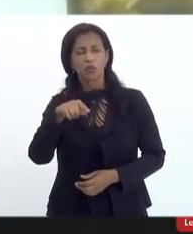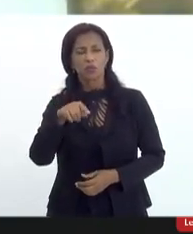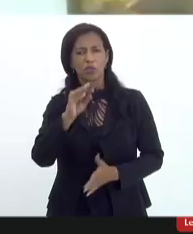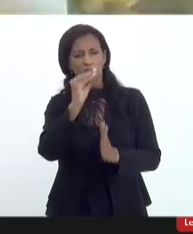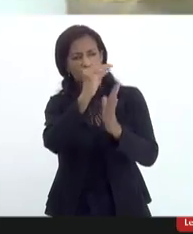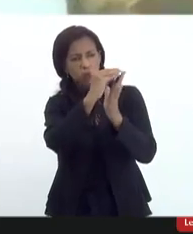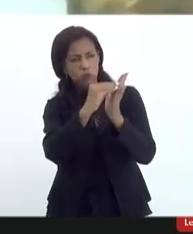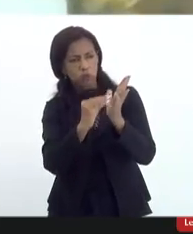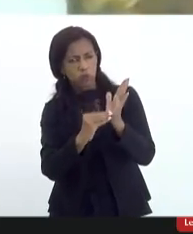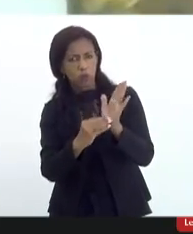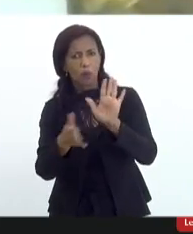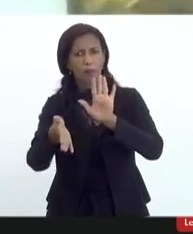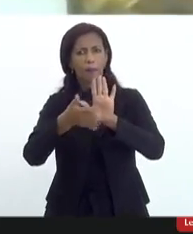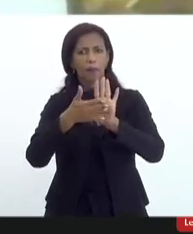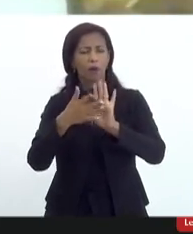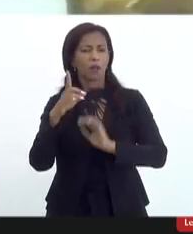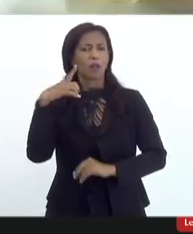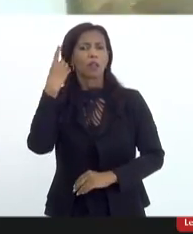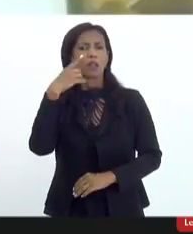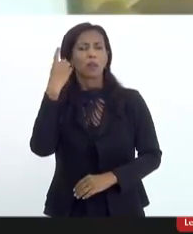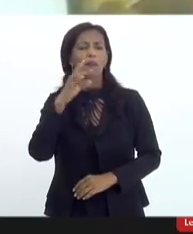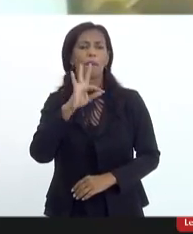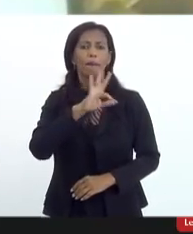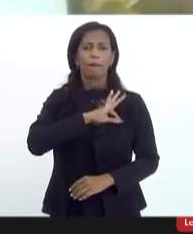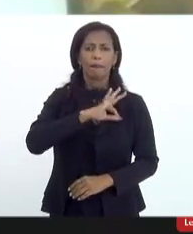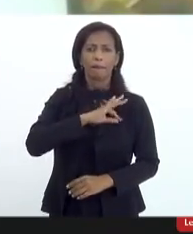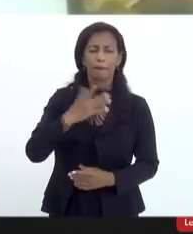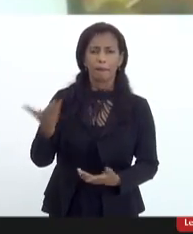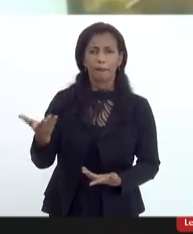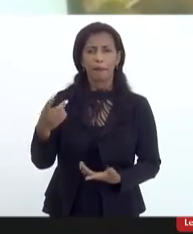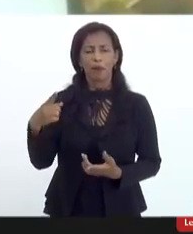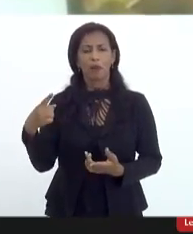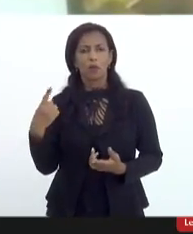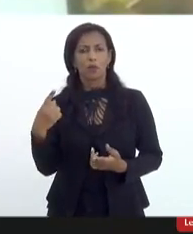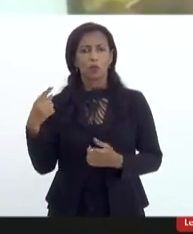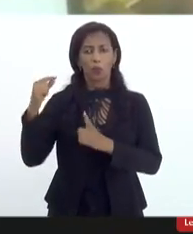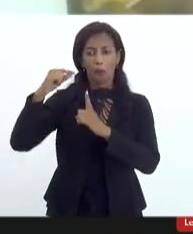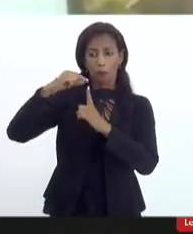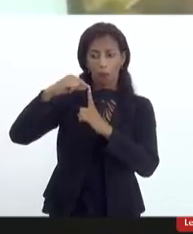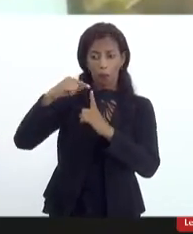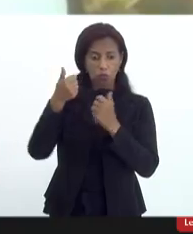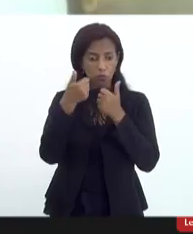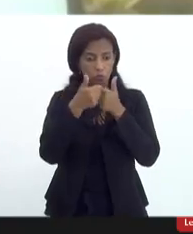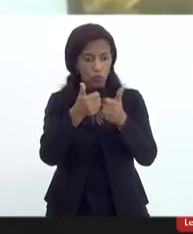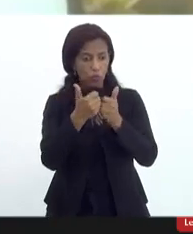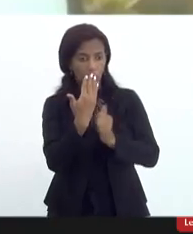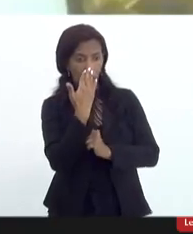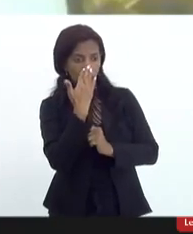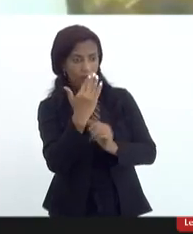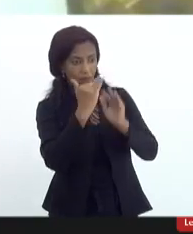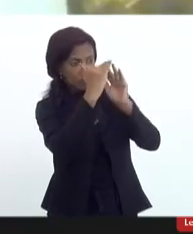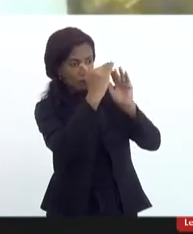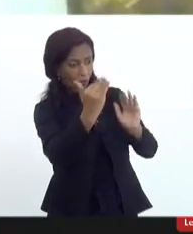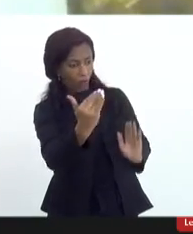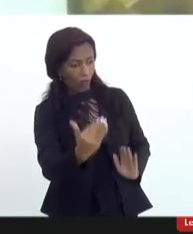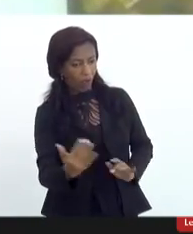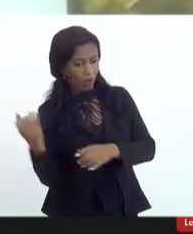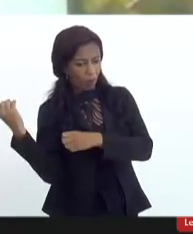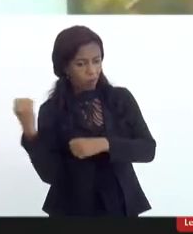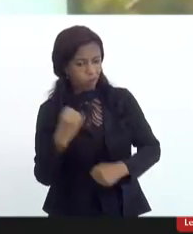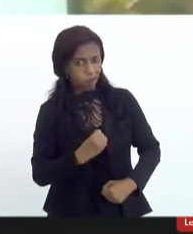colocaram aqui, como a própria deputada Marta Rocha, do ponto de ônibus bem na frente do símbolo ali de São